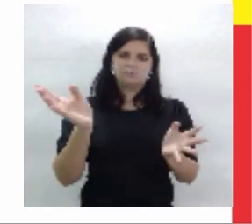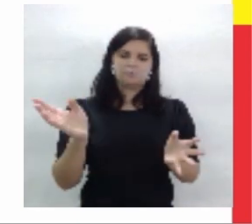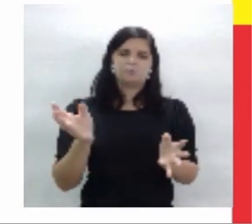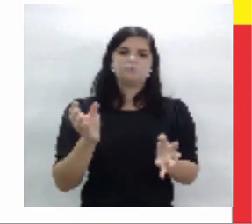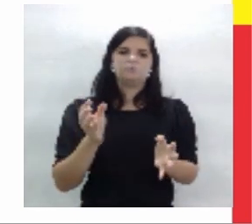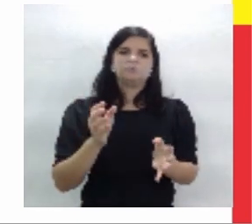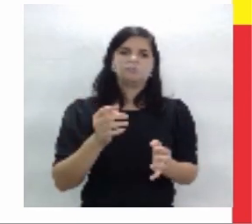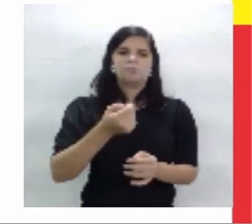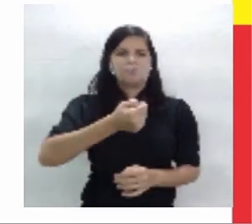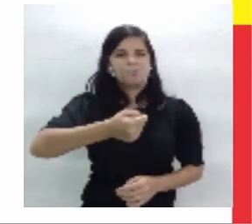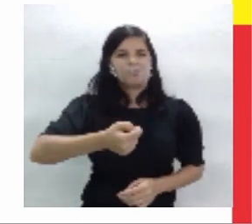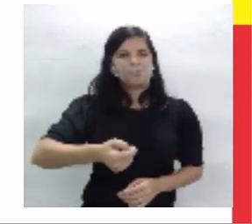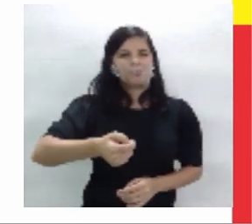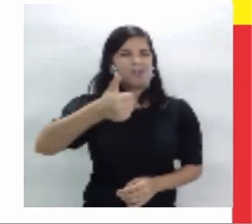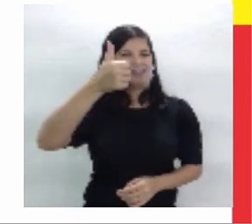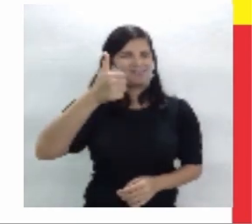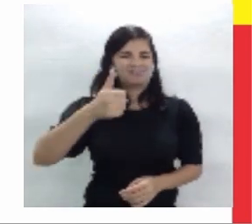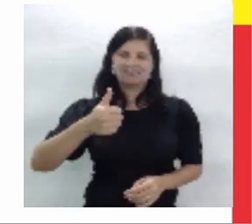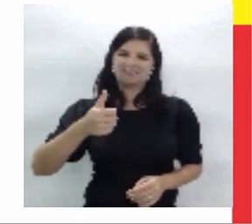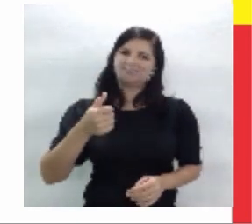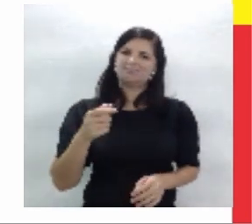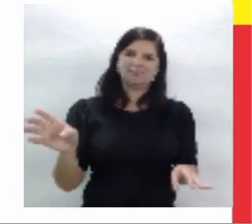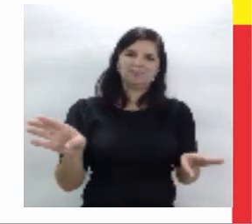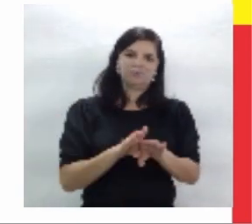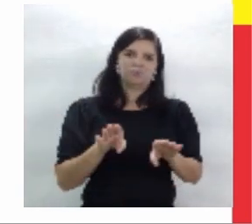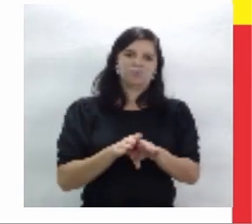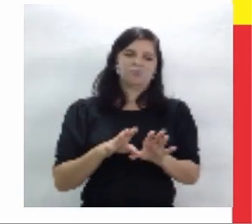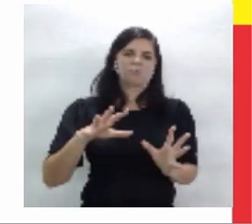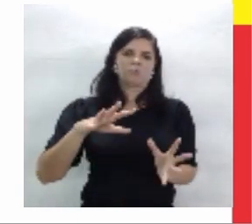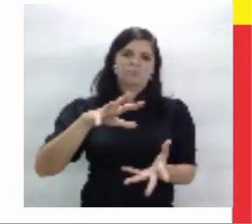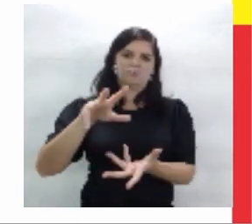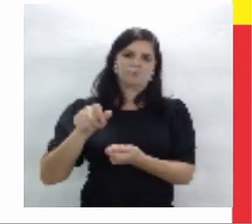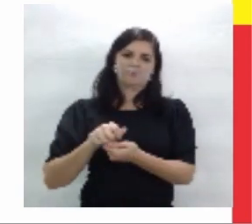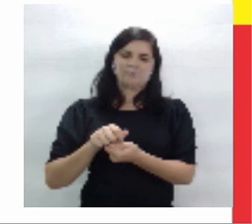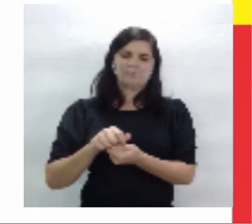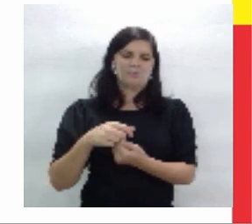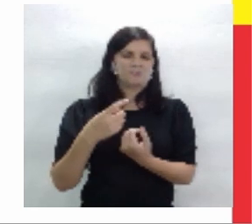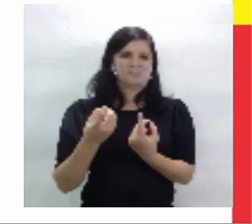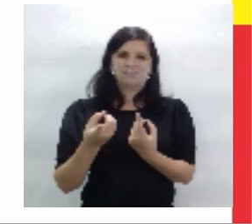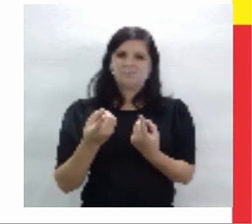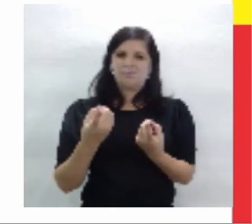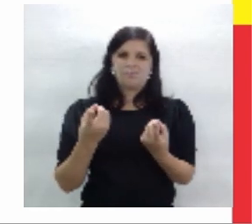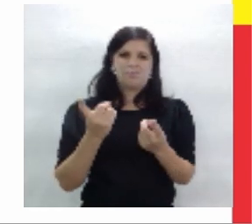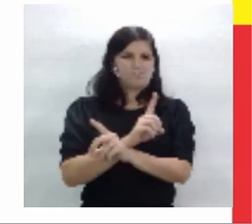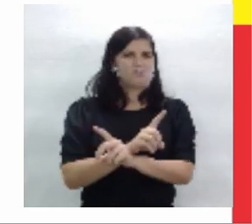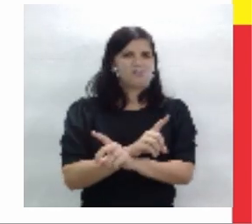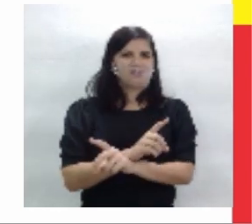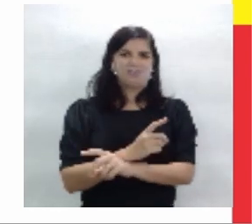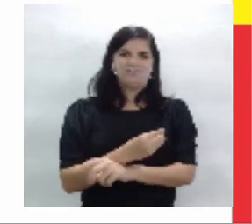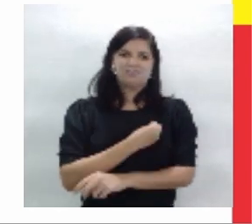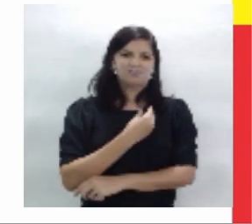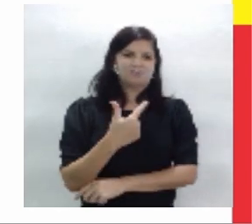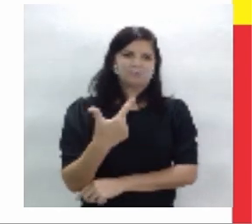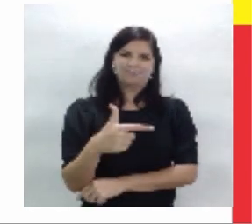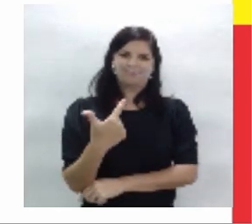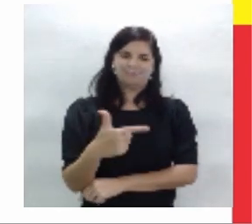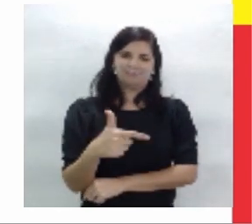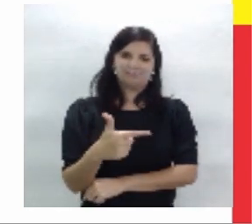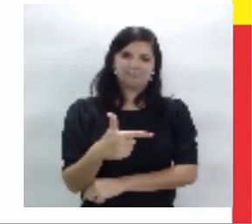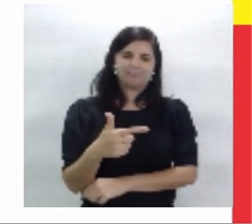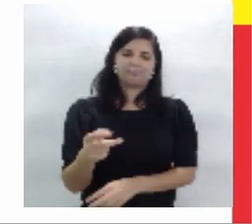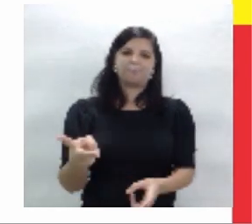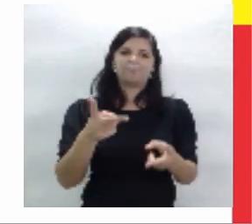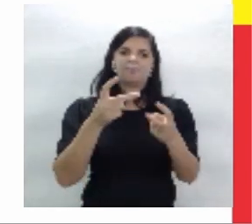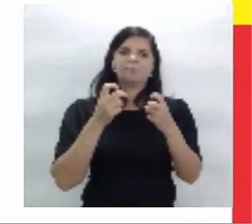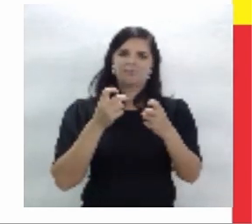é quase igualitária em todo o globo. Caso contrário, não haveria vida. Então, a gente observa